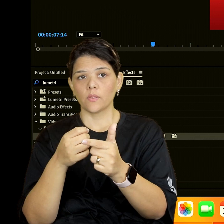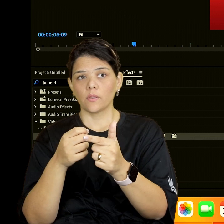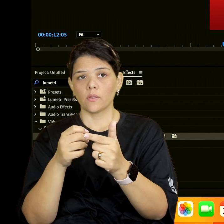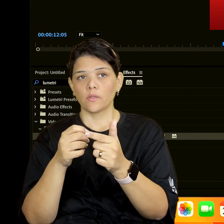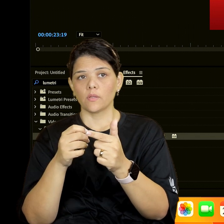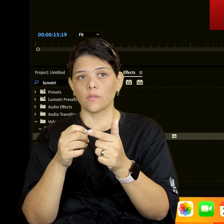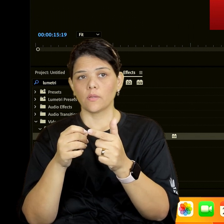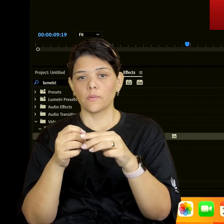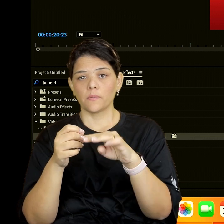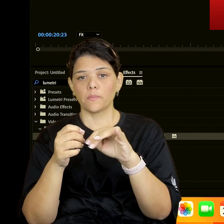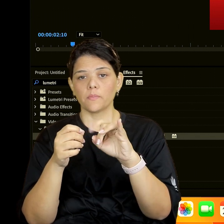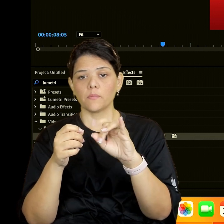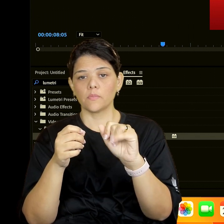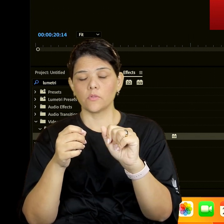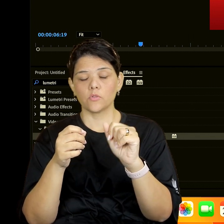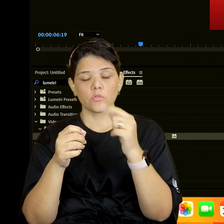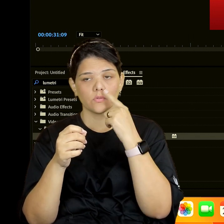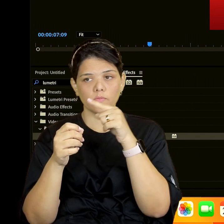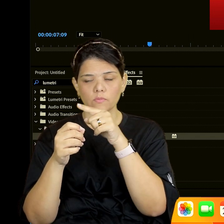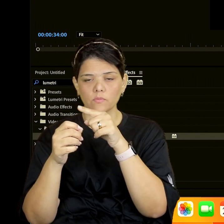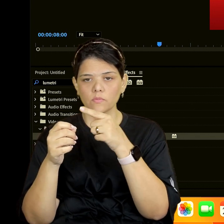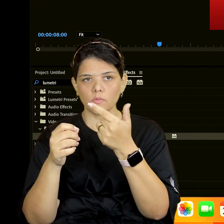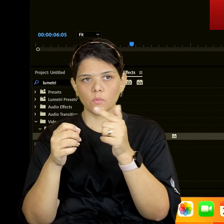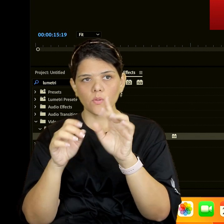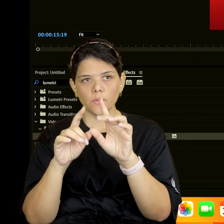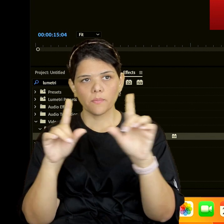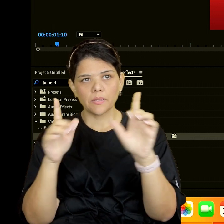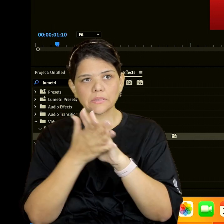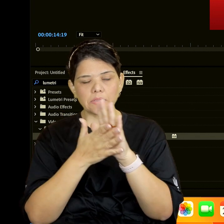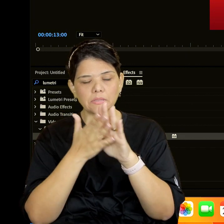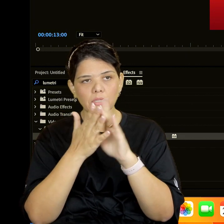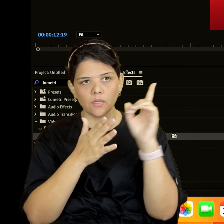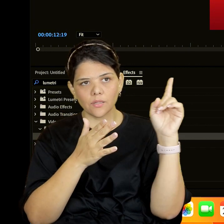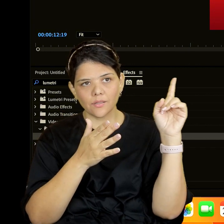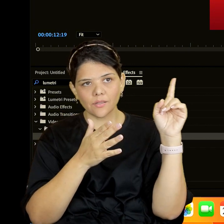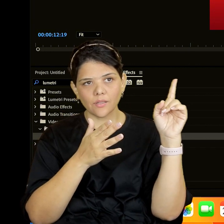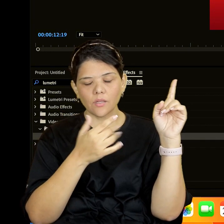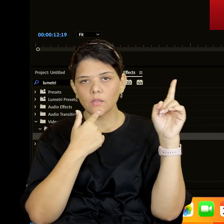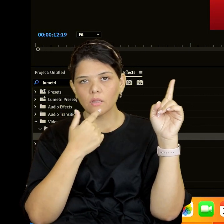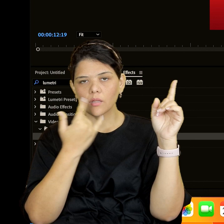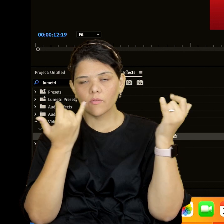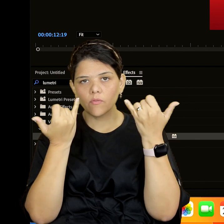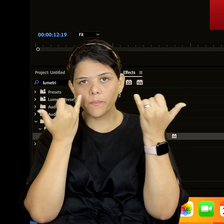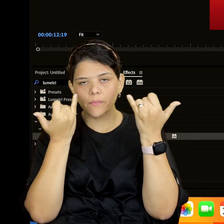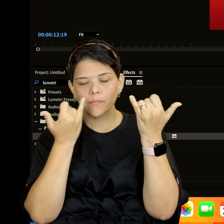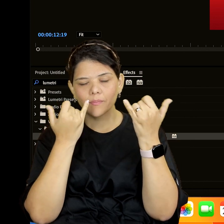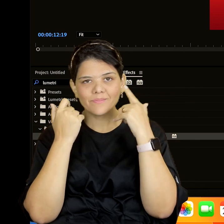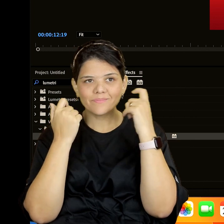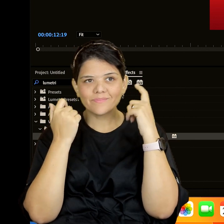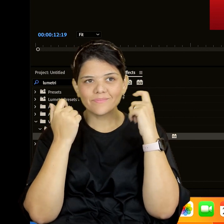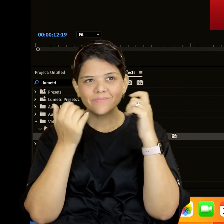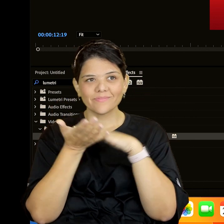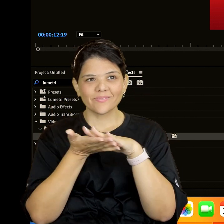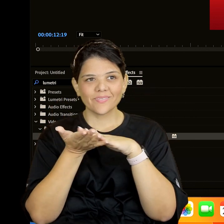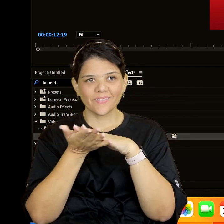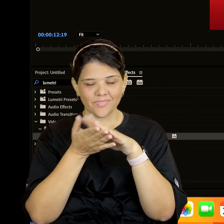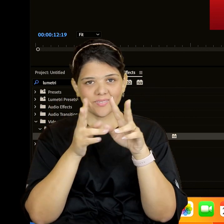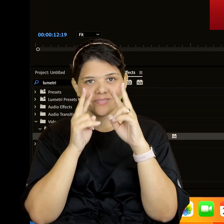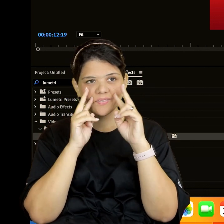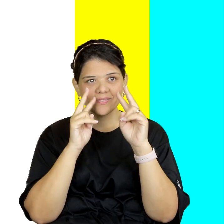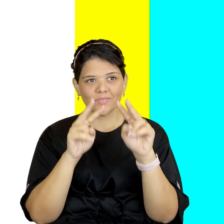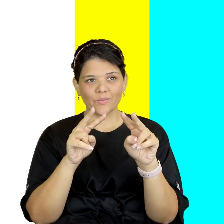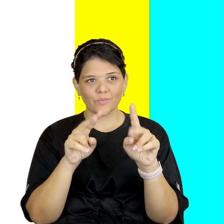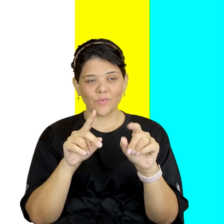assim e ele surta. E você não tem mais o seu vídeo. Tá vendo? Ele não tem informação de áudio, ele não tem nenhuma informação. O que a gente faz quando